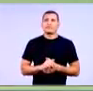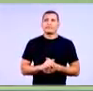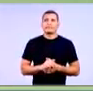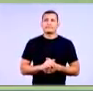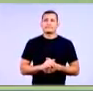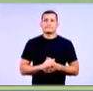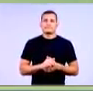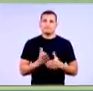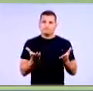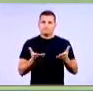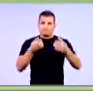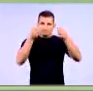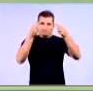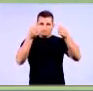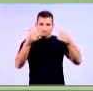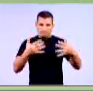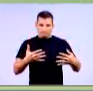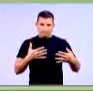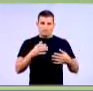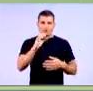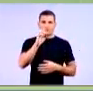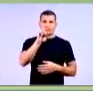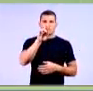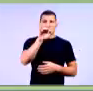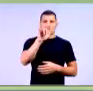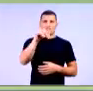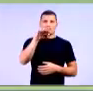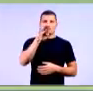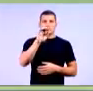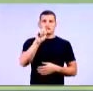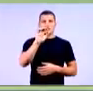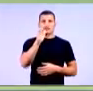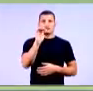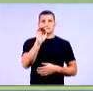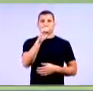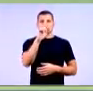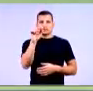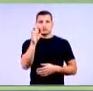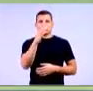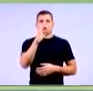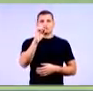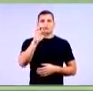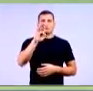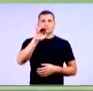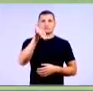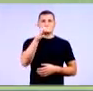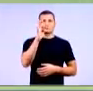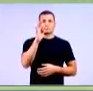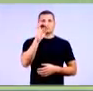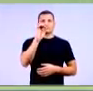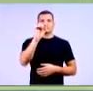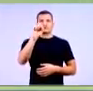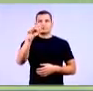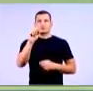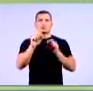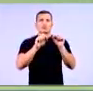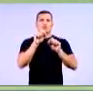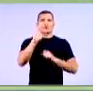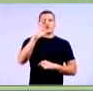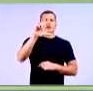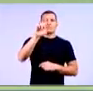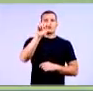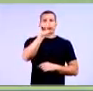aqui a orientação a objetos. Também quando se fala de orientação a objetos, a gente tem o conceito de classe, objeto e atributo. O que é a